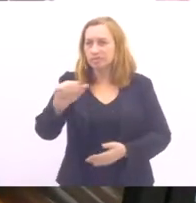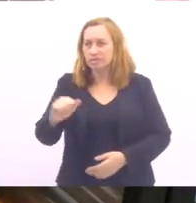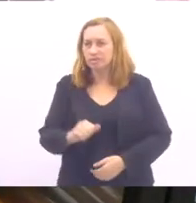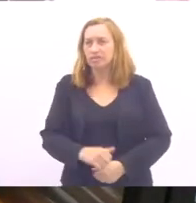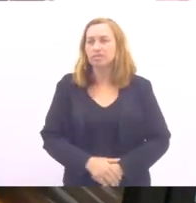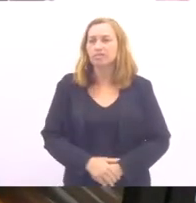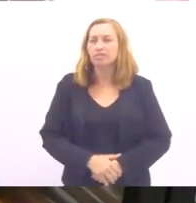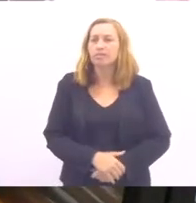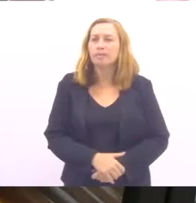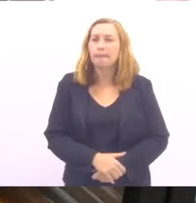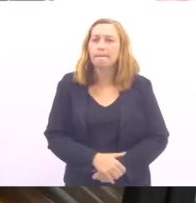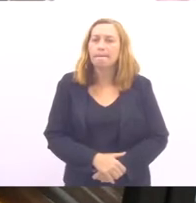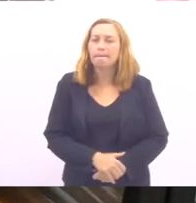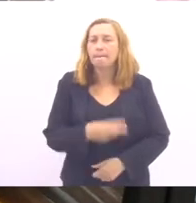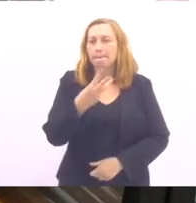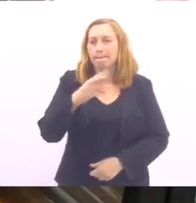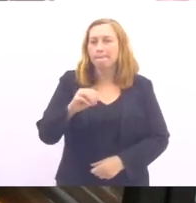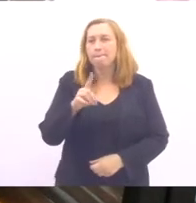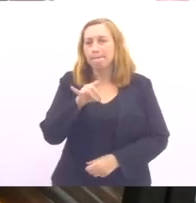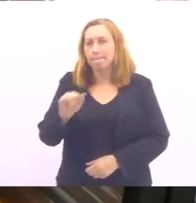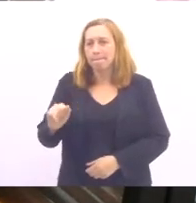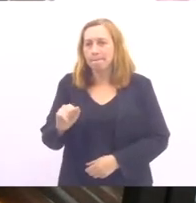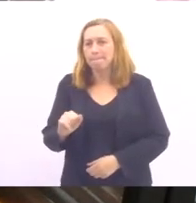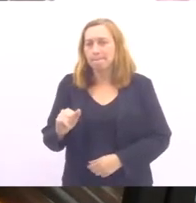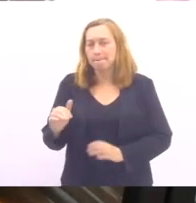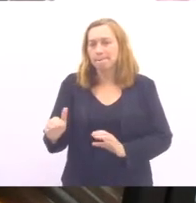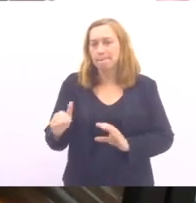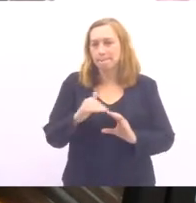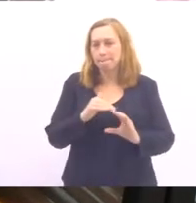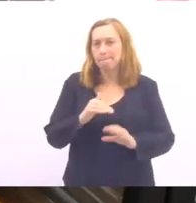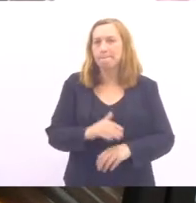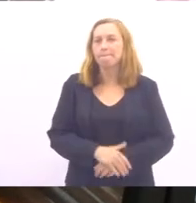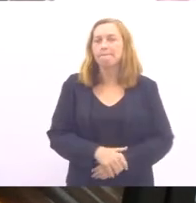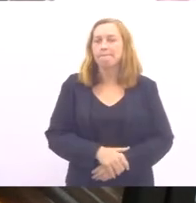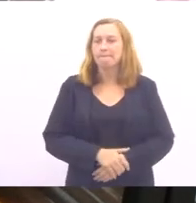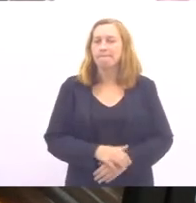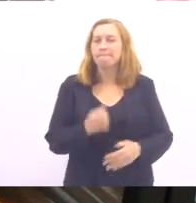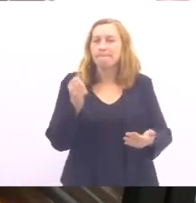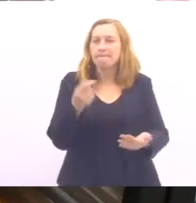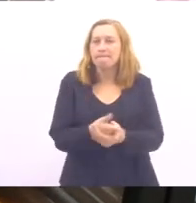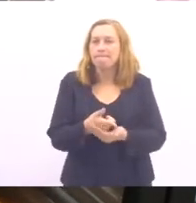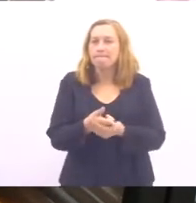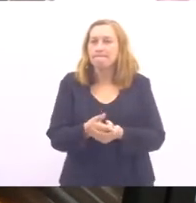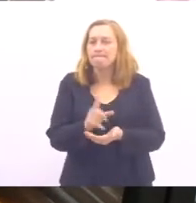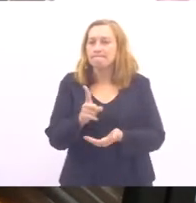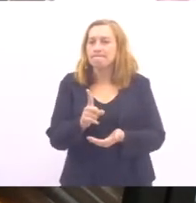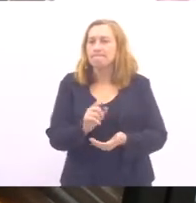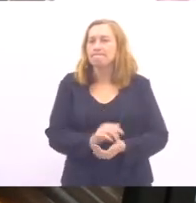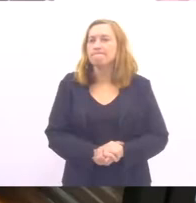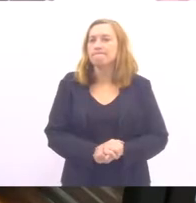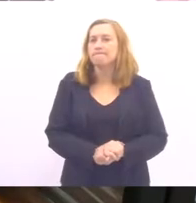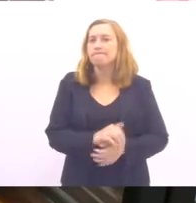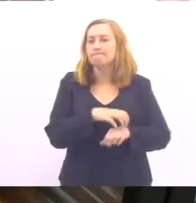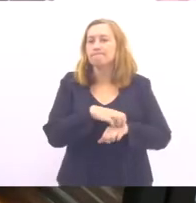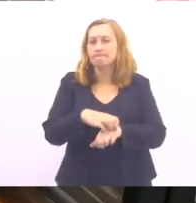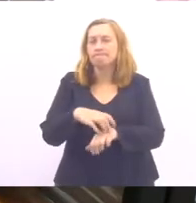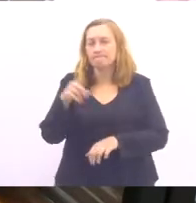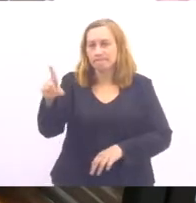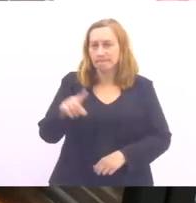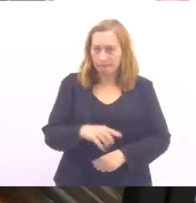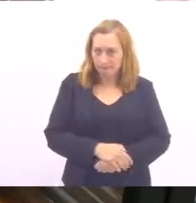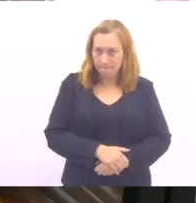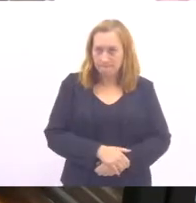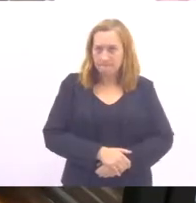e em 30 dias eles deram isenção lá do pagamento do transporte lá aqui na